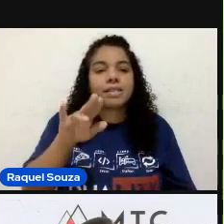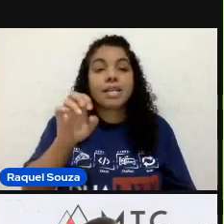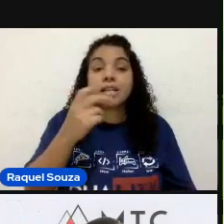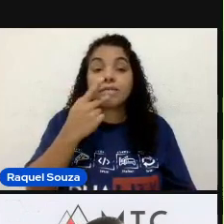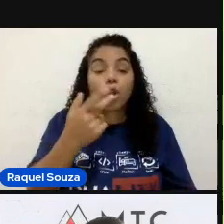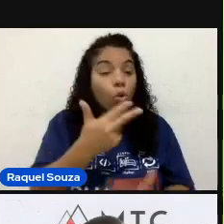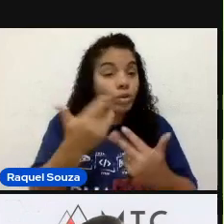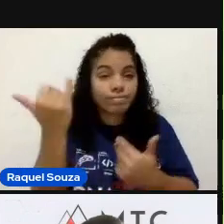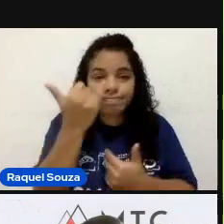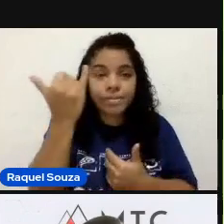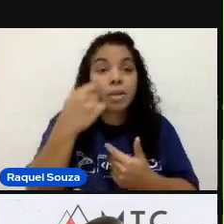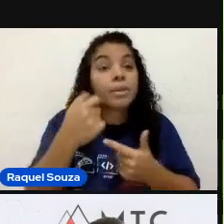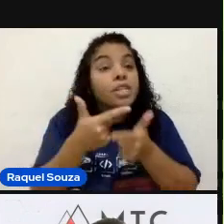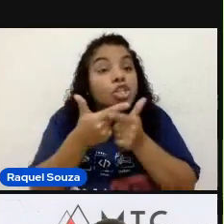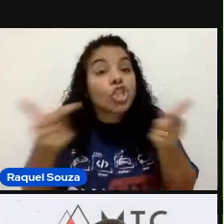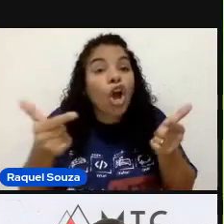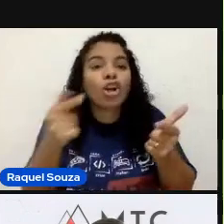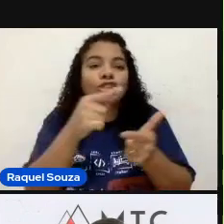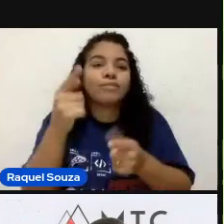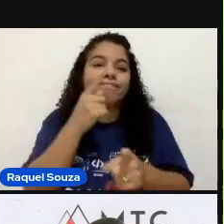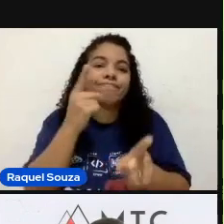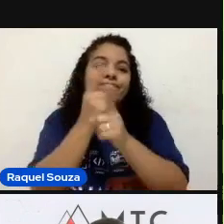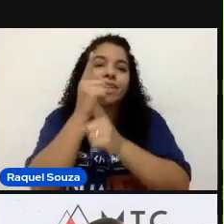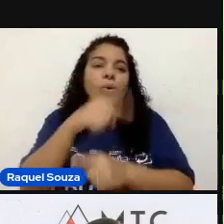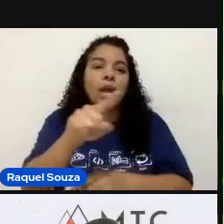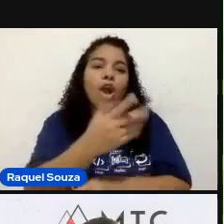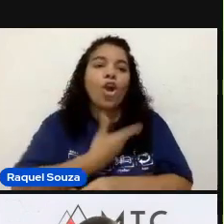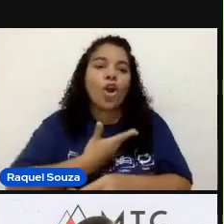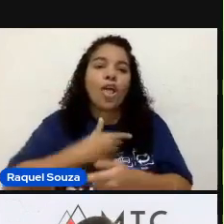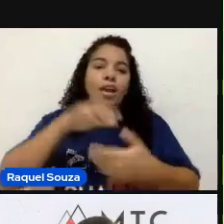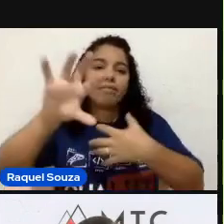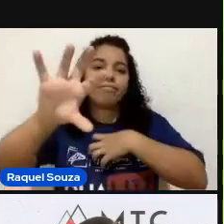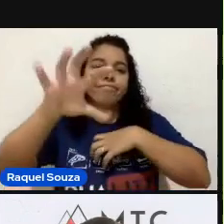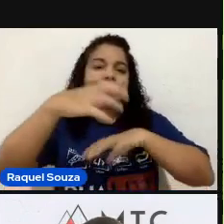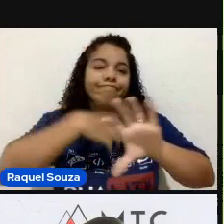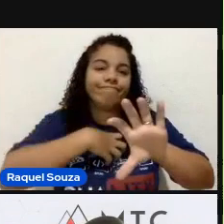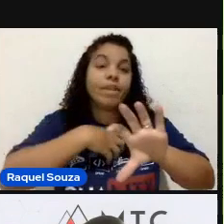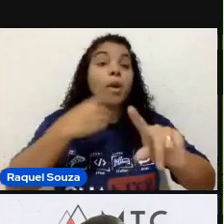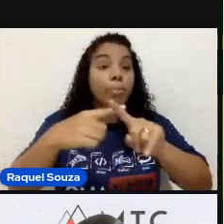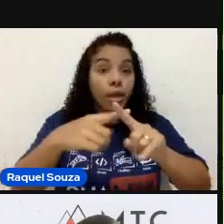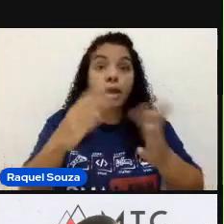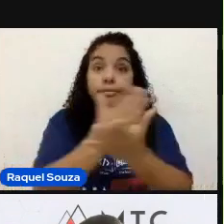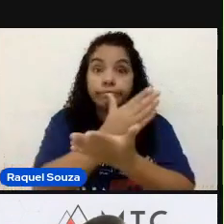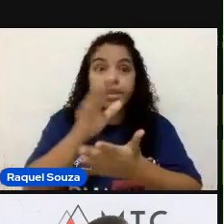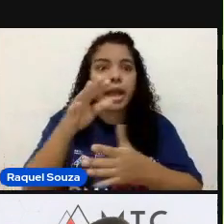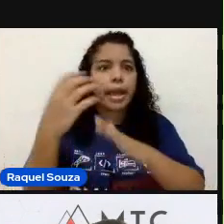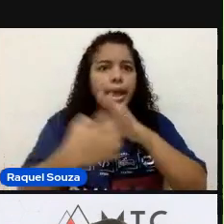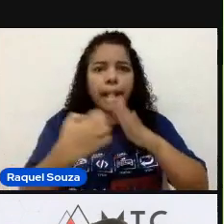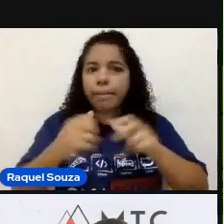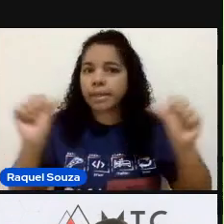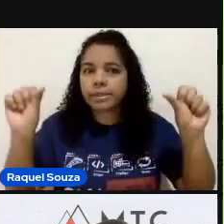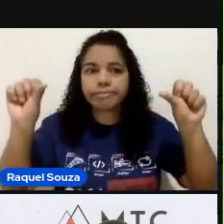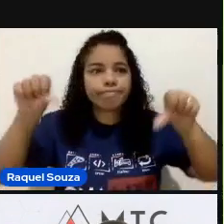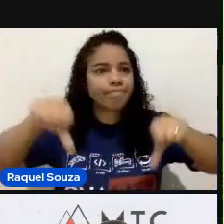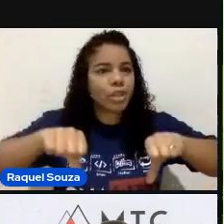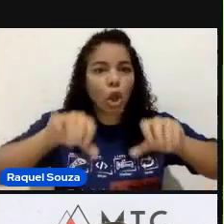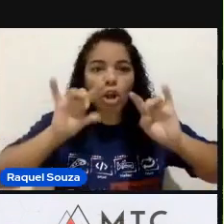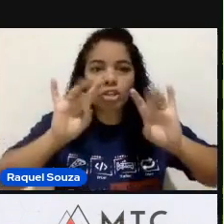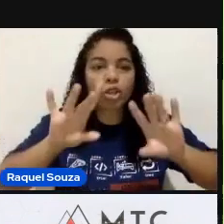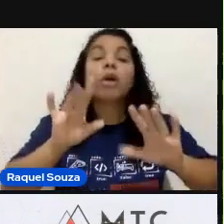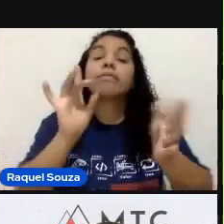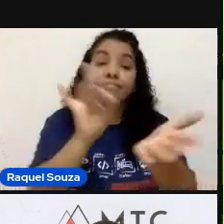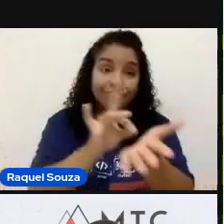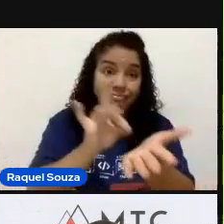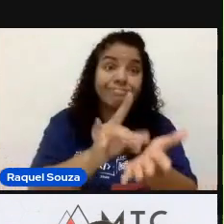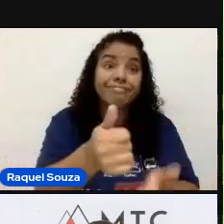que ter sorte de achar colegas com empatia, porque tem empresa que só piora. Super verdade. Se